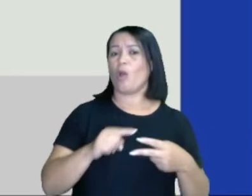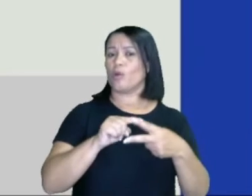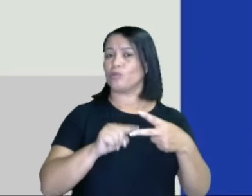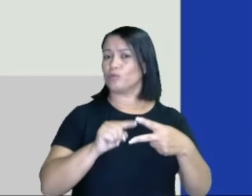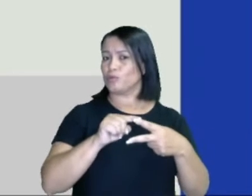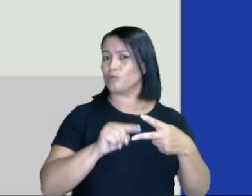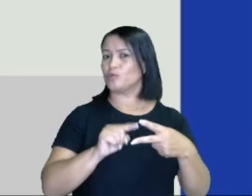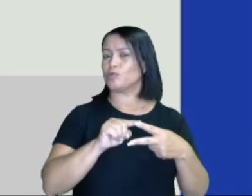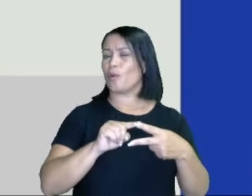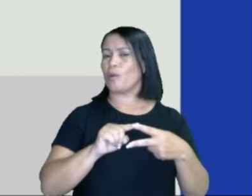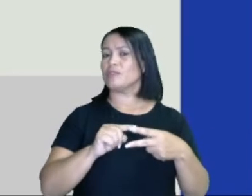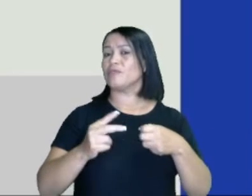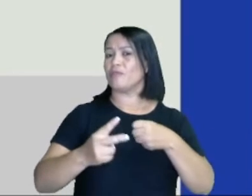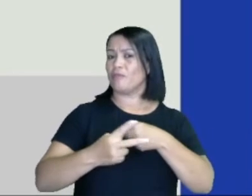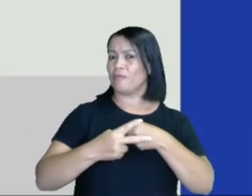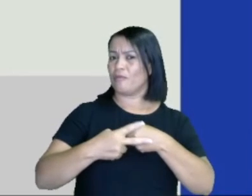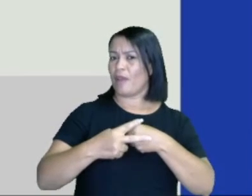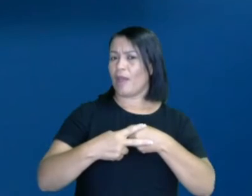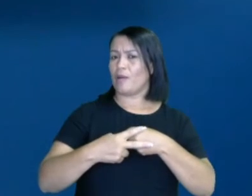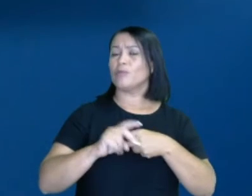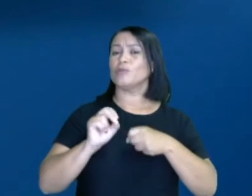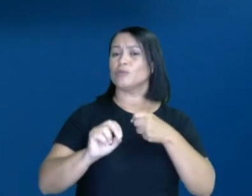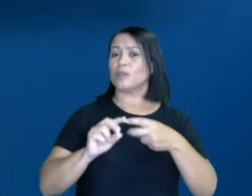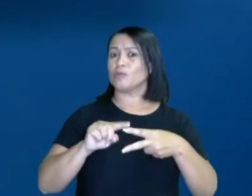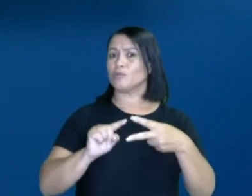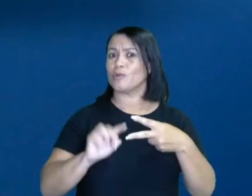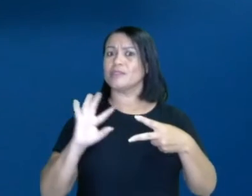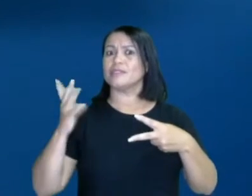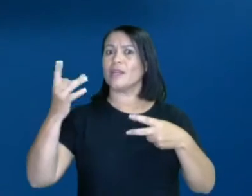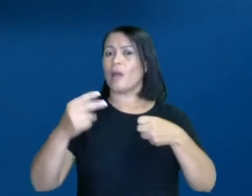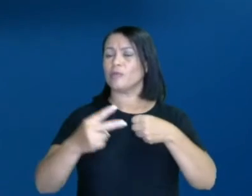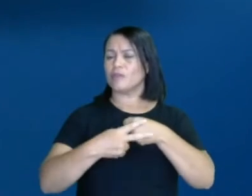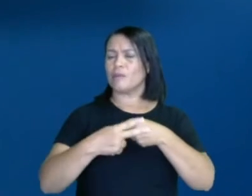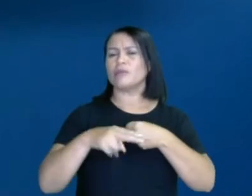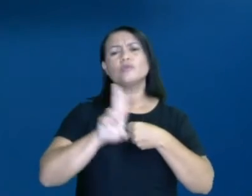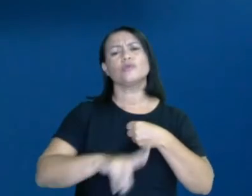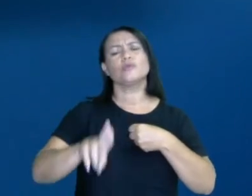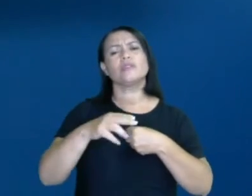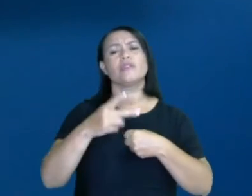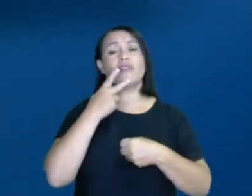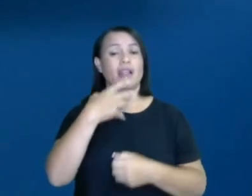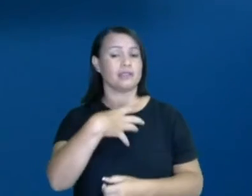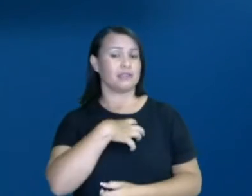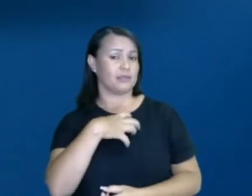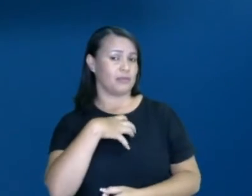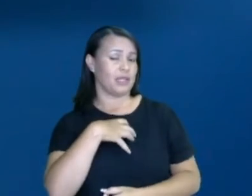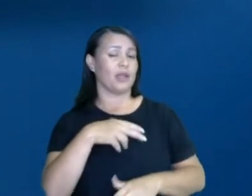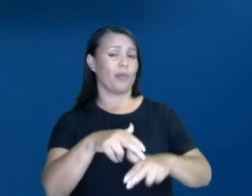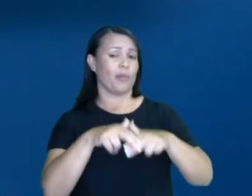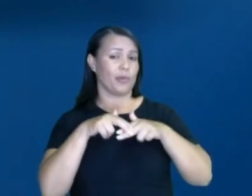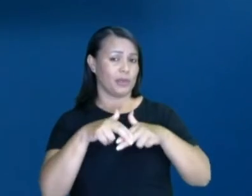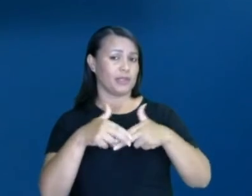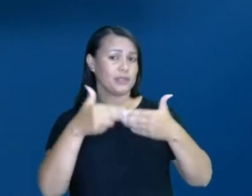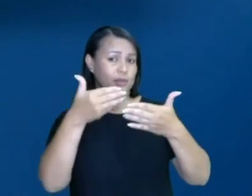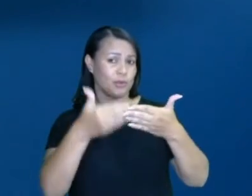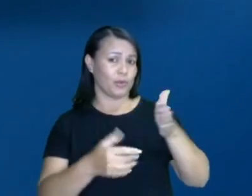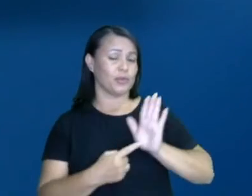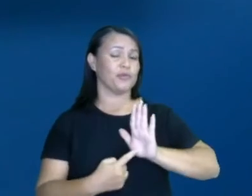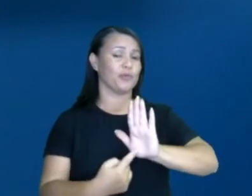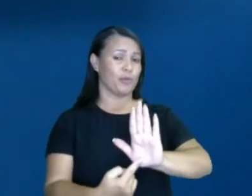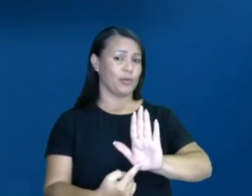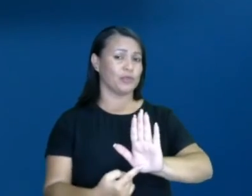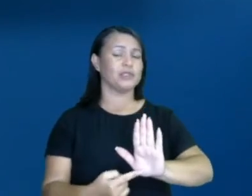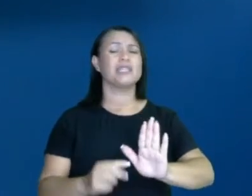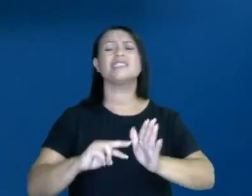tempos verbais são os que a gente mais utiliza quando a gente quer falar de sentimentos. E é por isso que eu trouxe eles